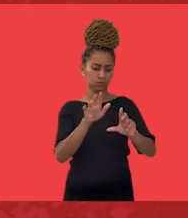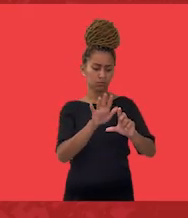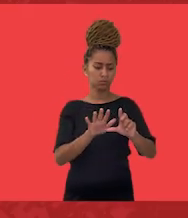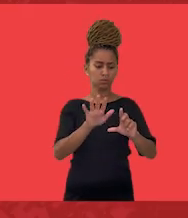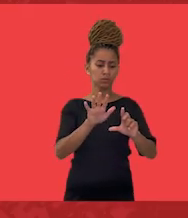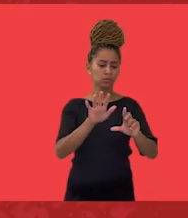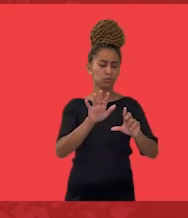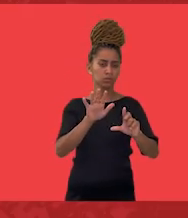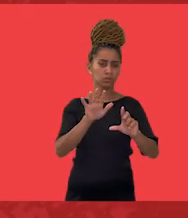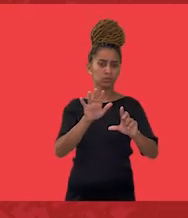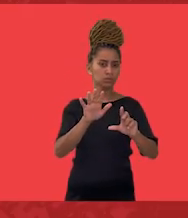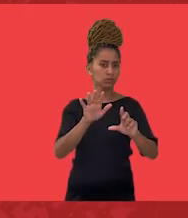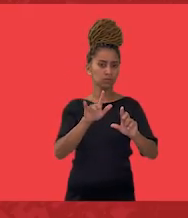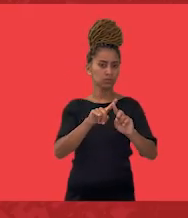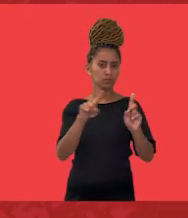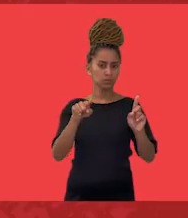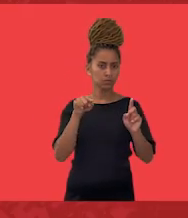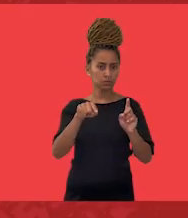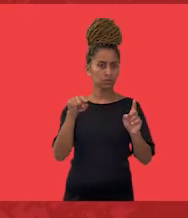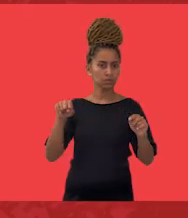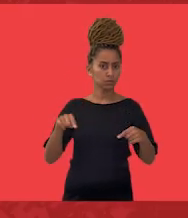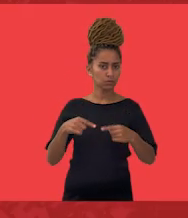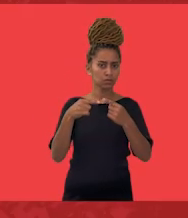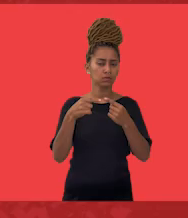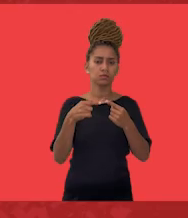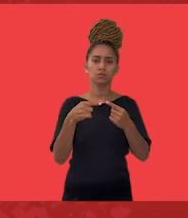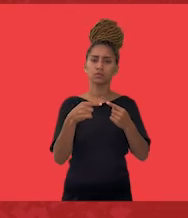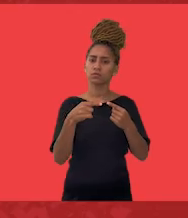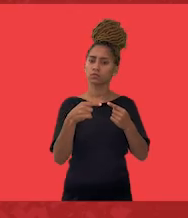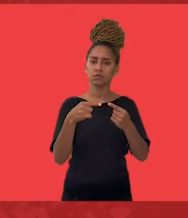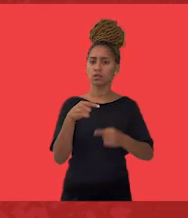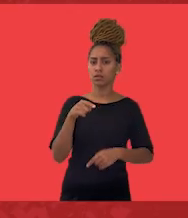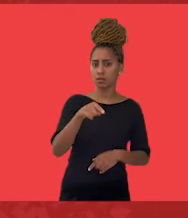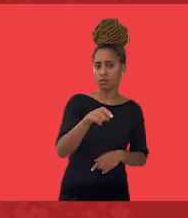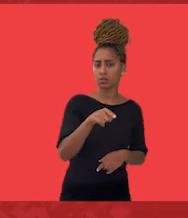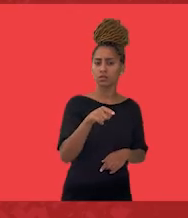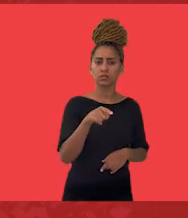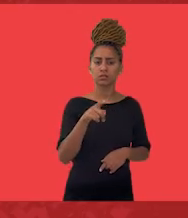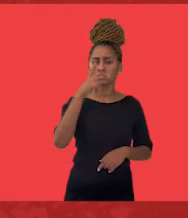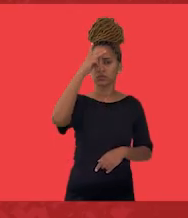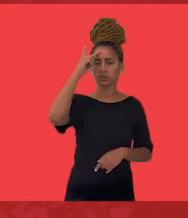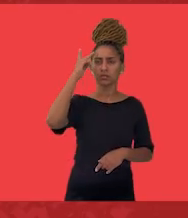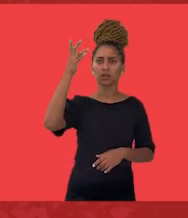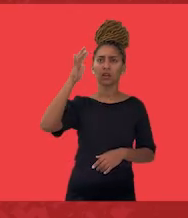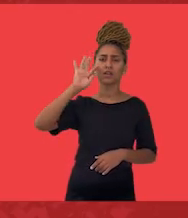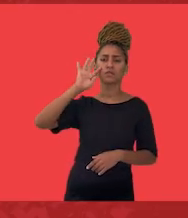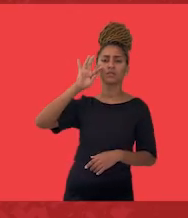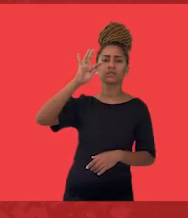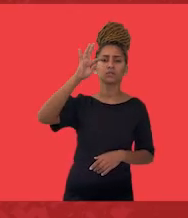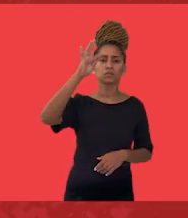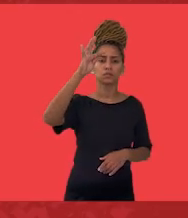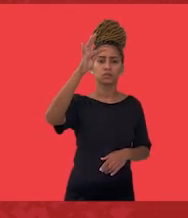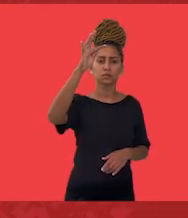pés, além do habitual calorzinho na linha do seio, onde habita o coração que